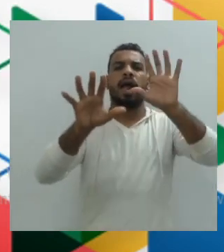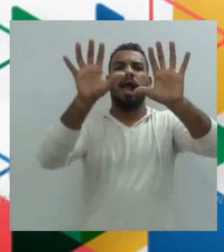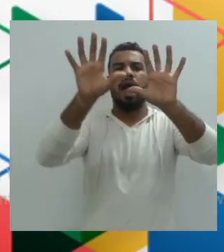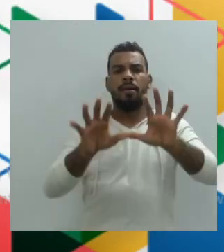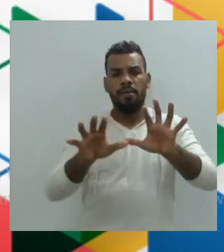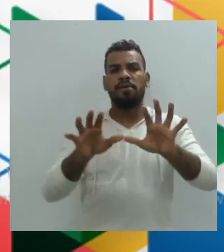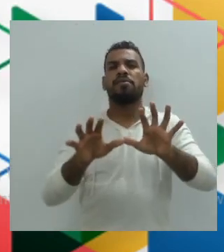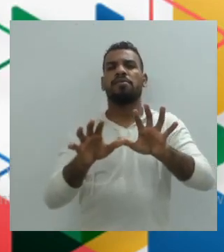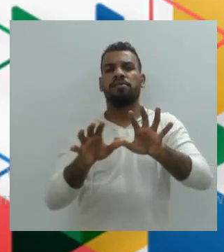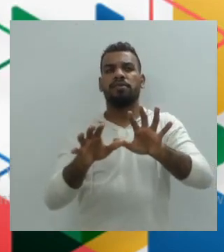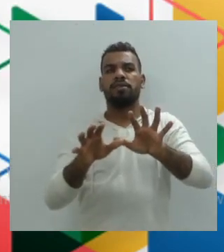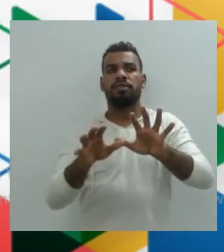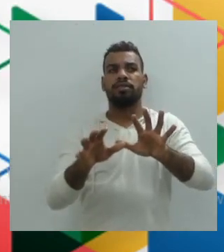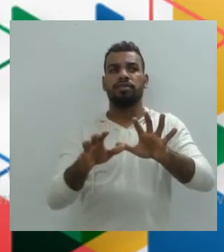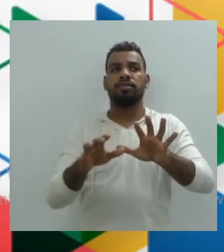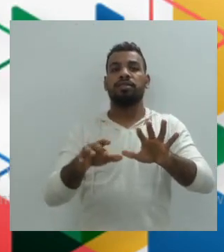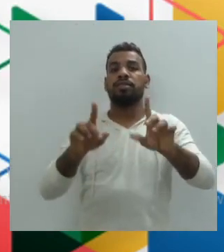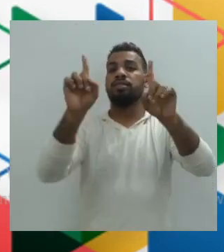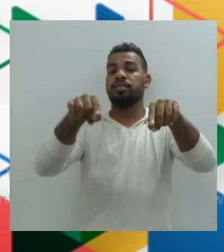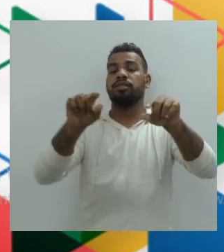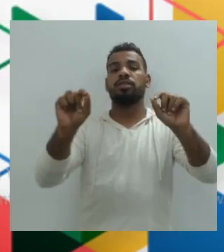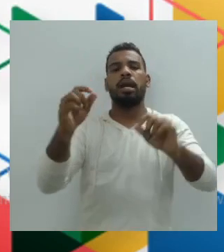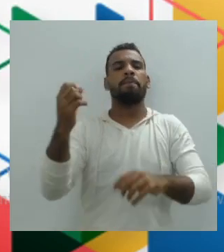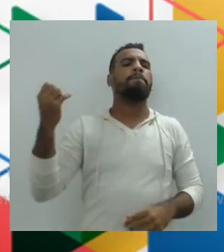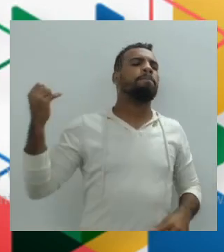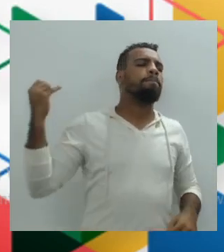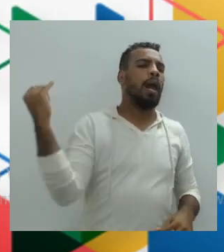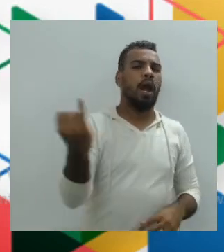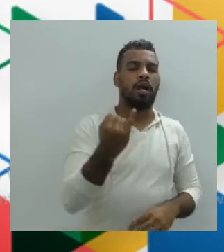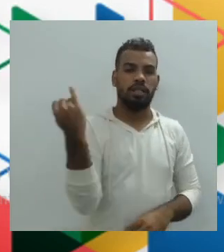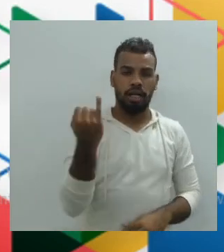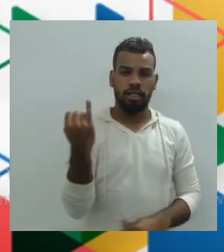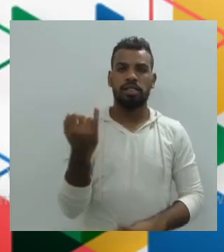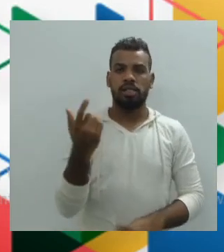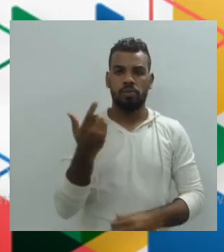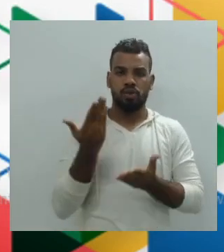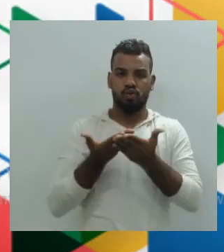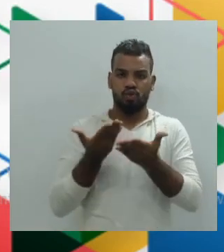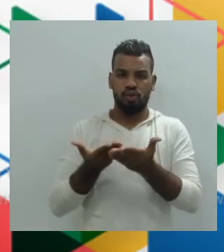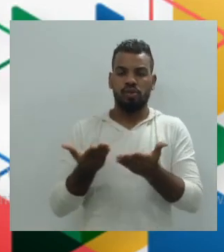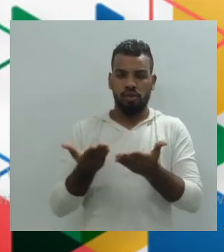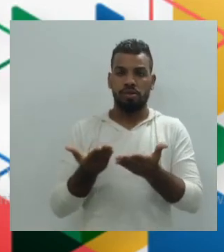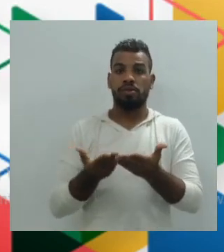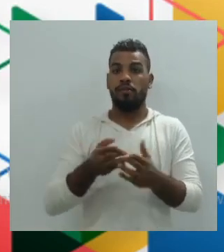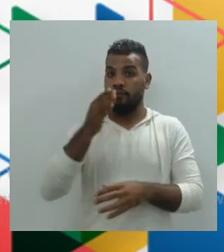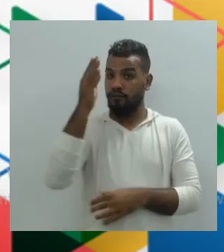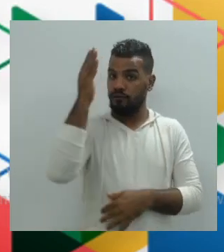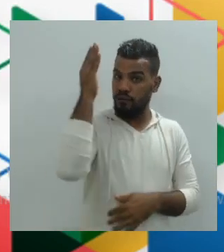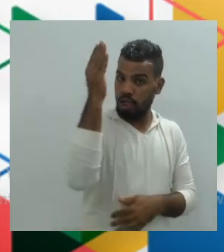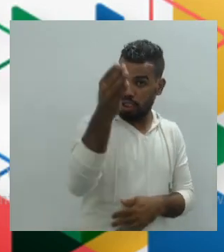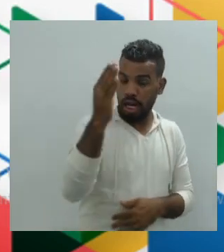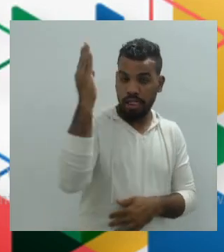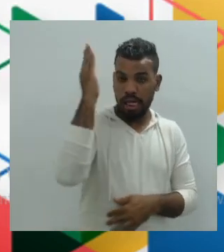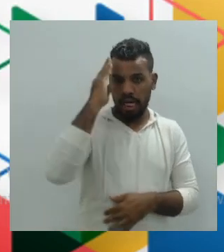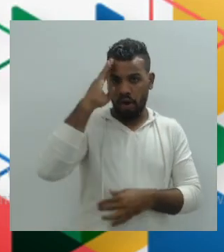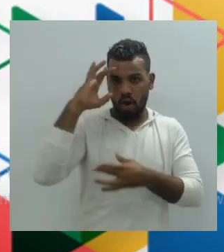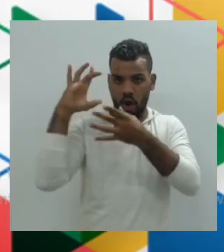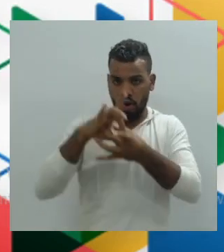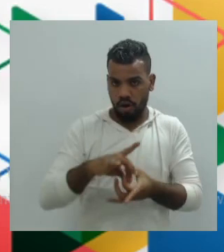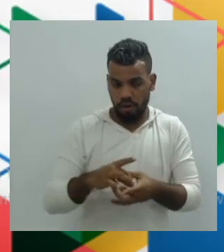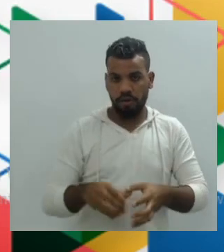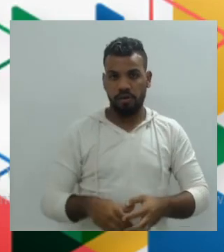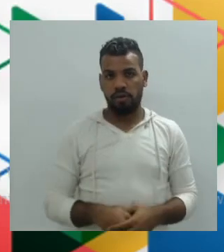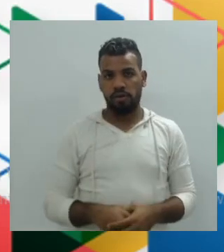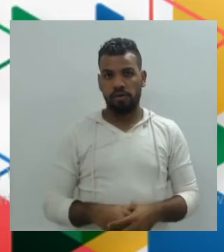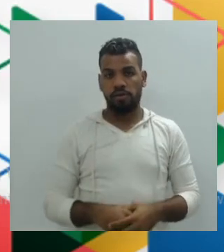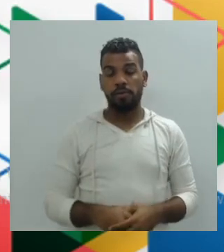forma geral são muito importantes dentro dos estudos para que você entenda o contexto. No